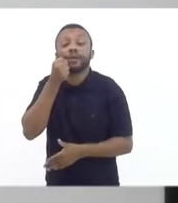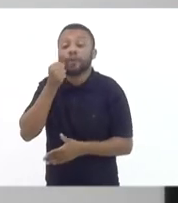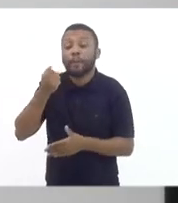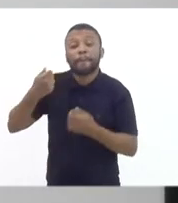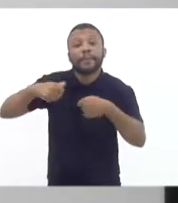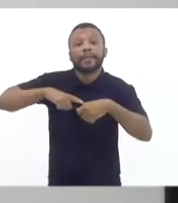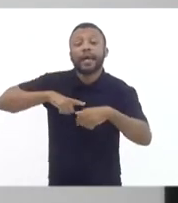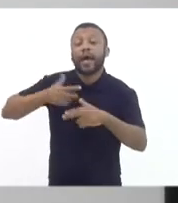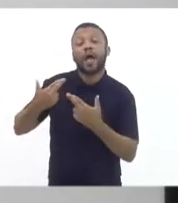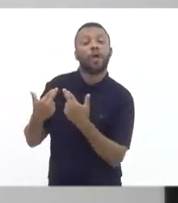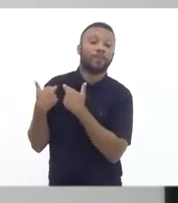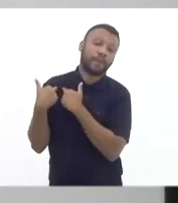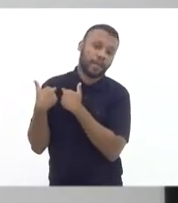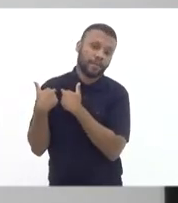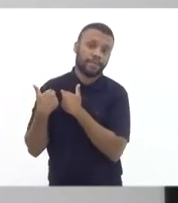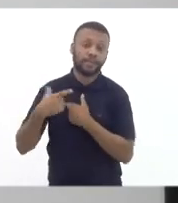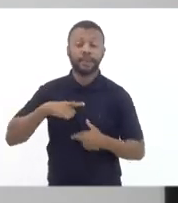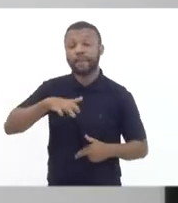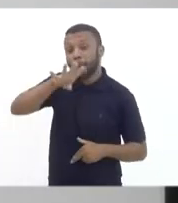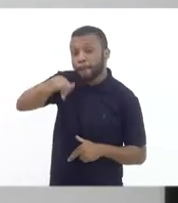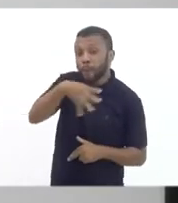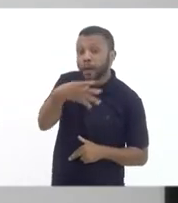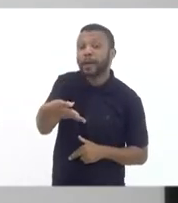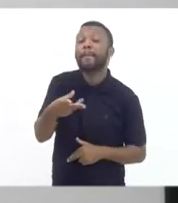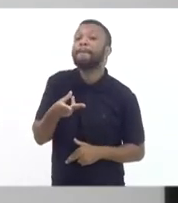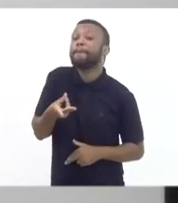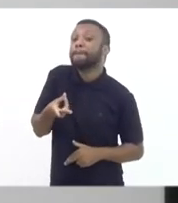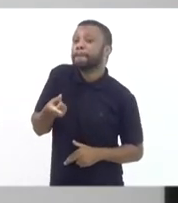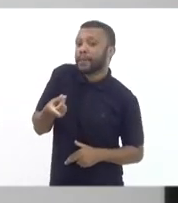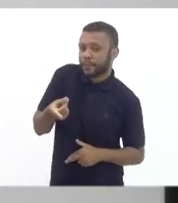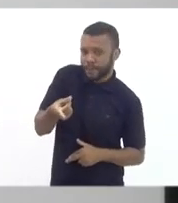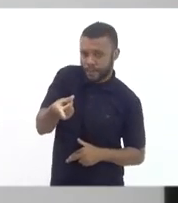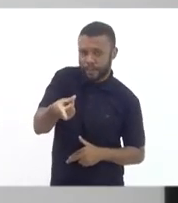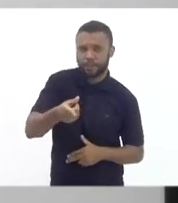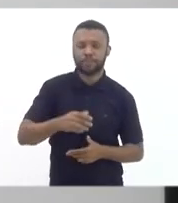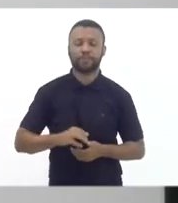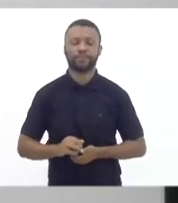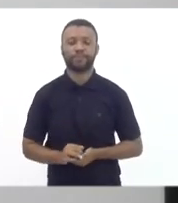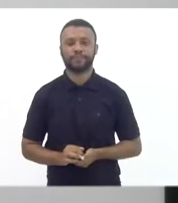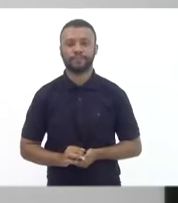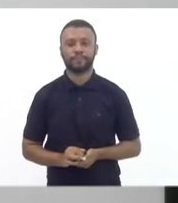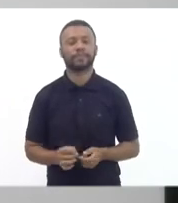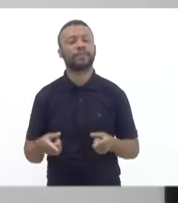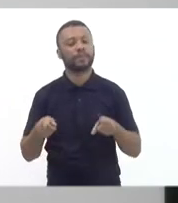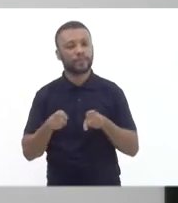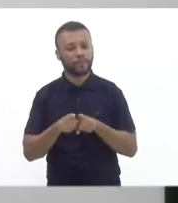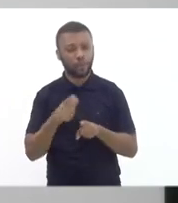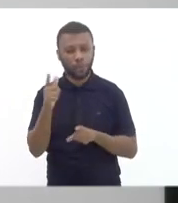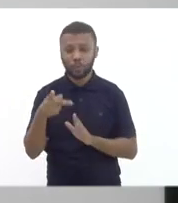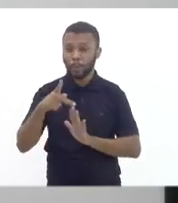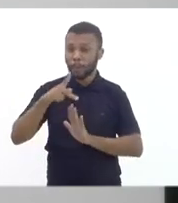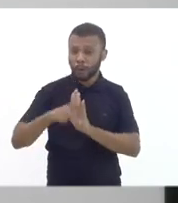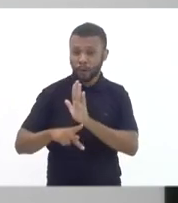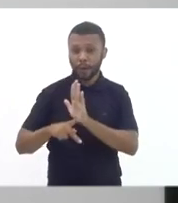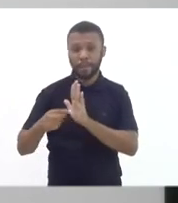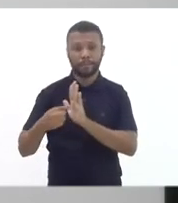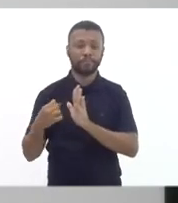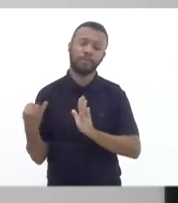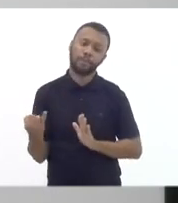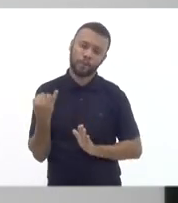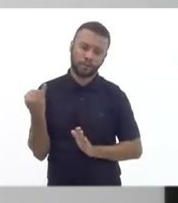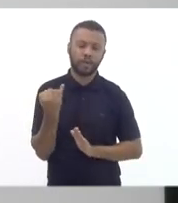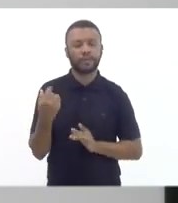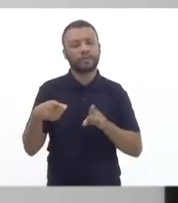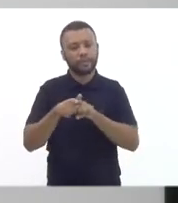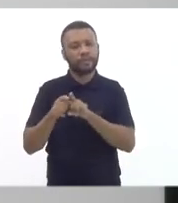responsável. Deveriam ser programas permanentes. Também um outro programa fundamental, né, que também já foi